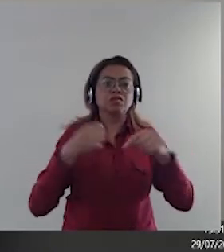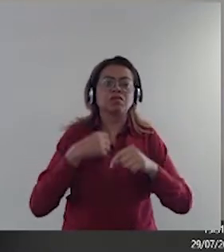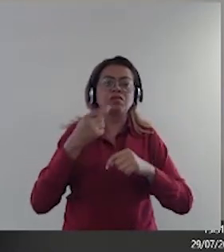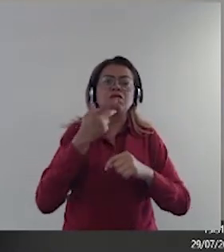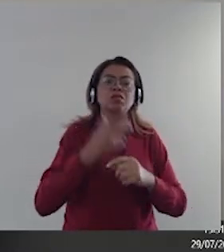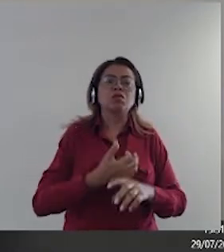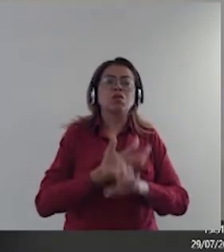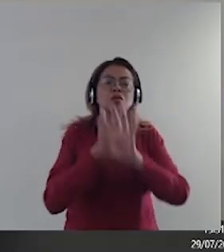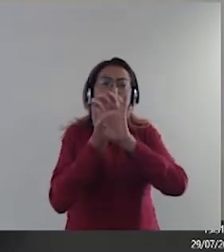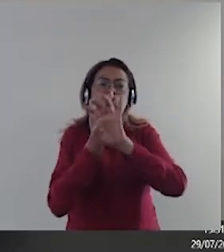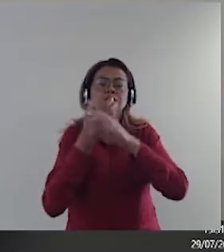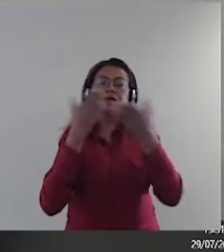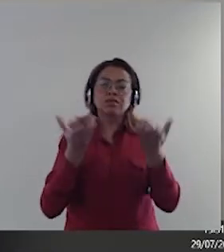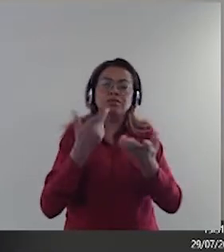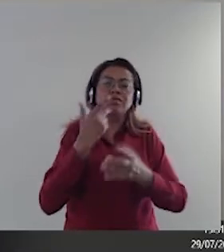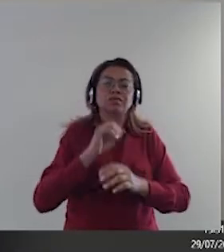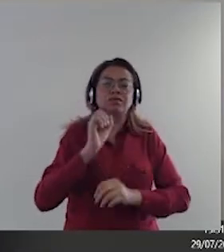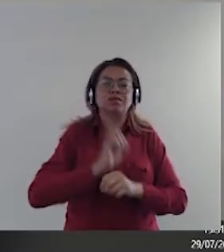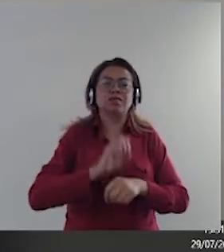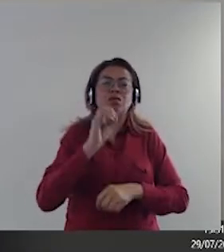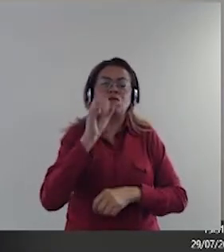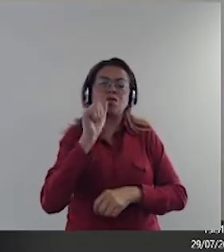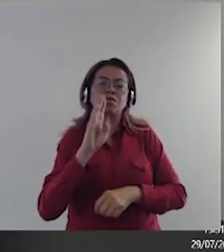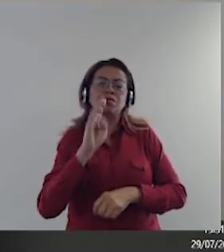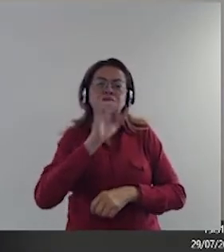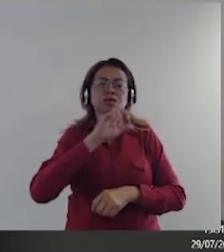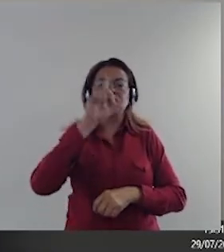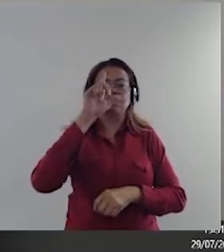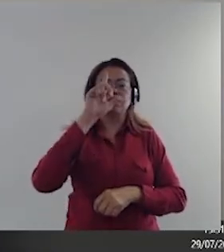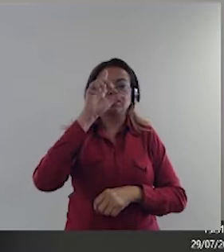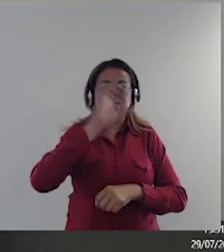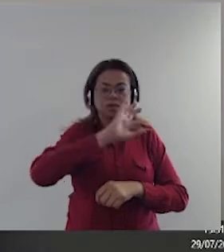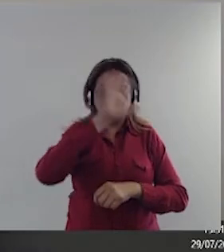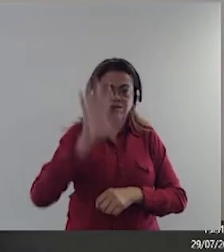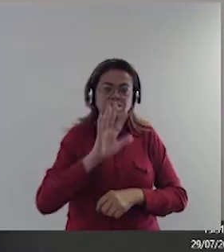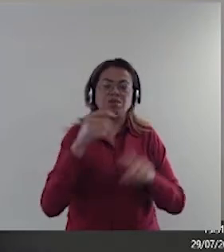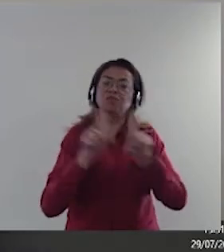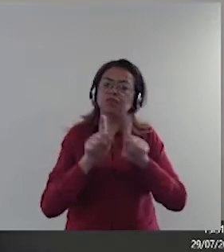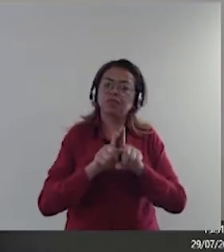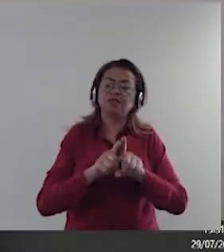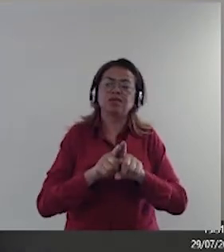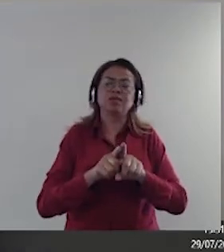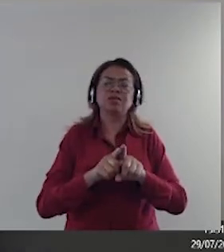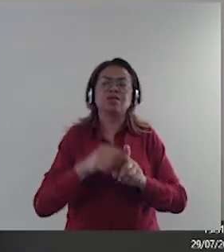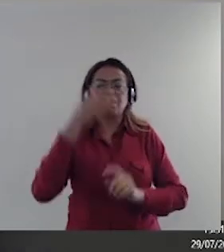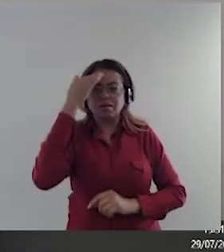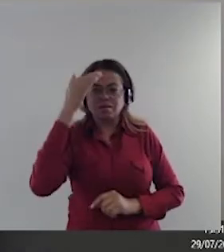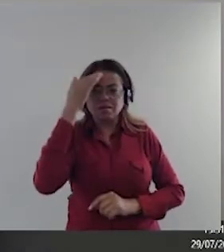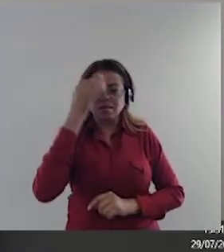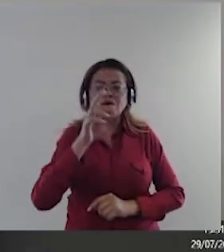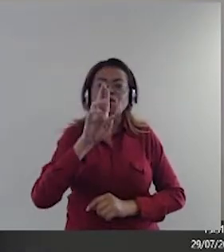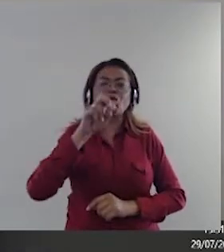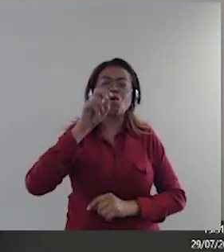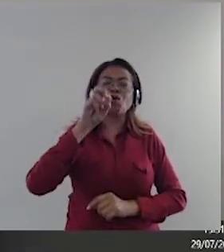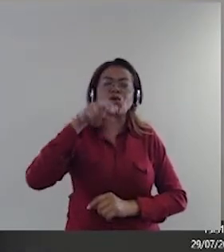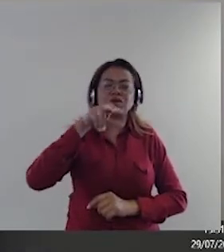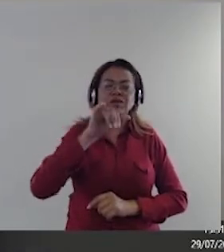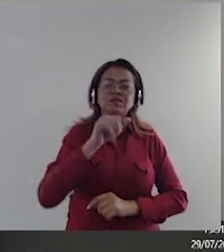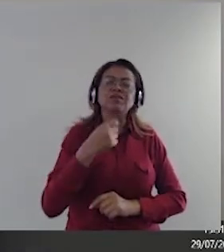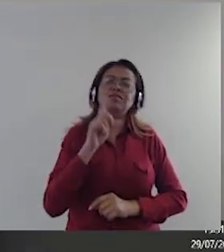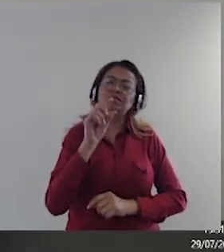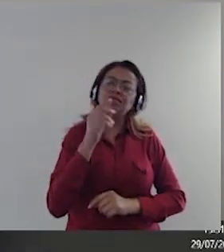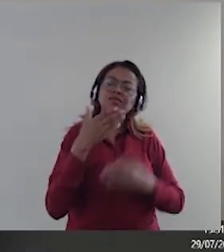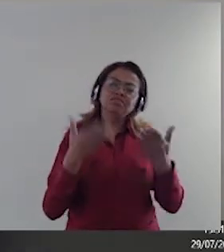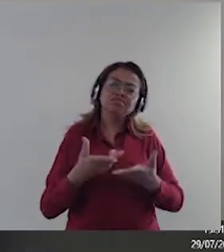transmissão pela OAB Nacional. E também um agradecimento especial ao nosso Rony Duarte, o nosso timoneiro aqui no